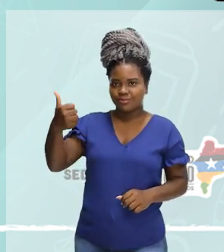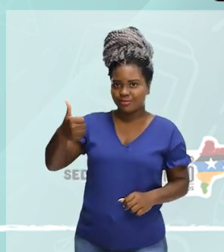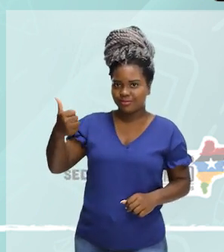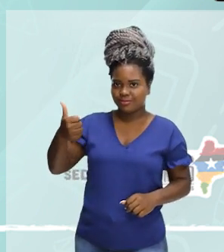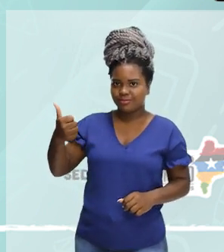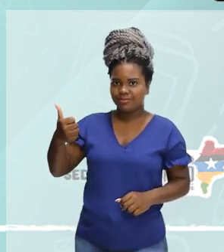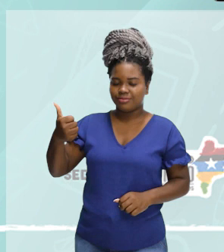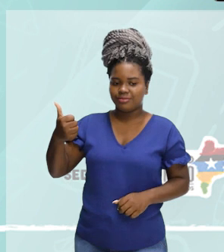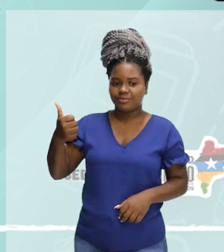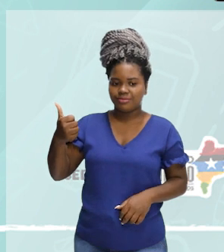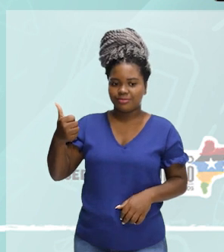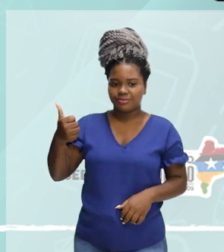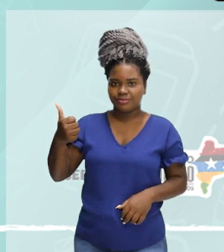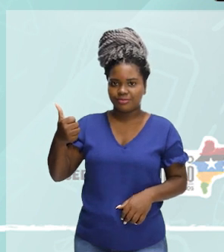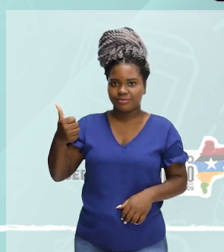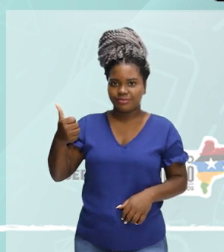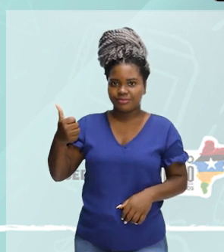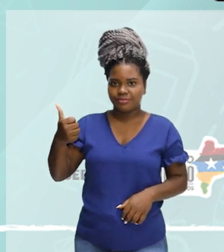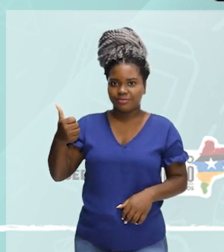é